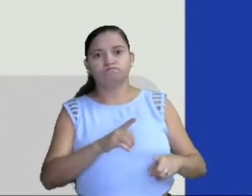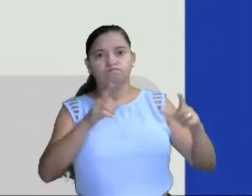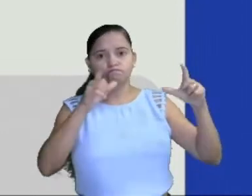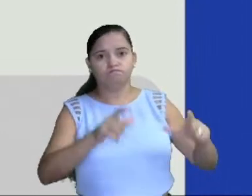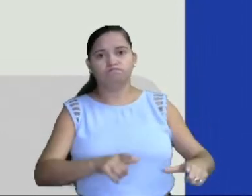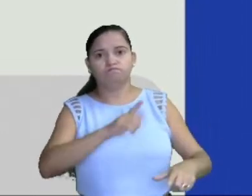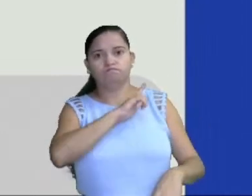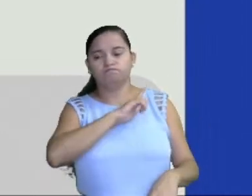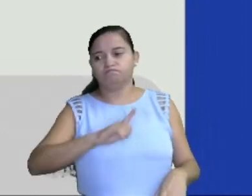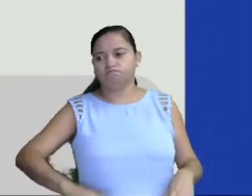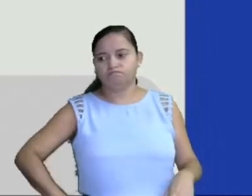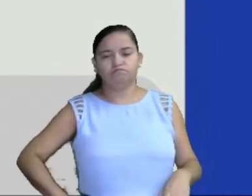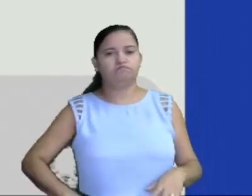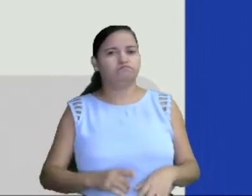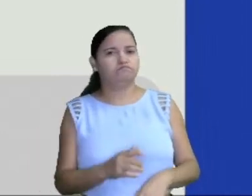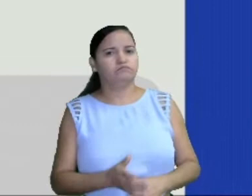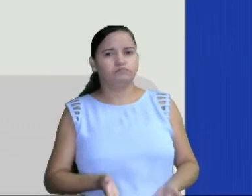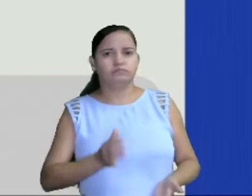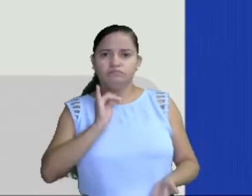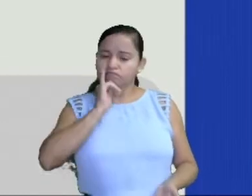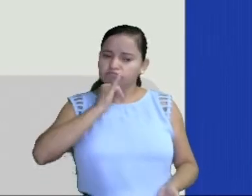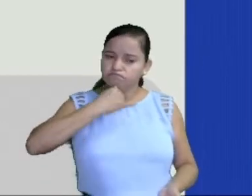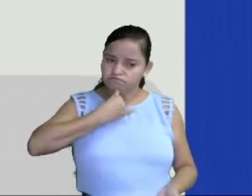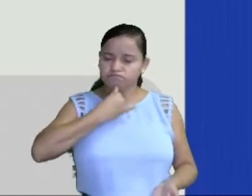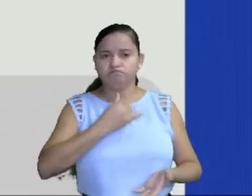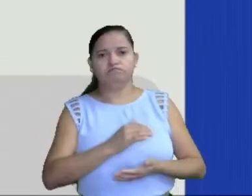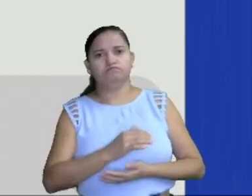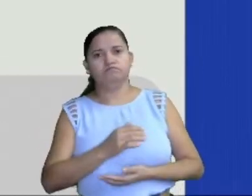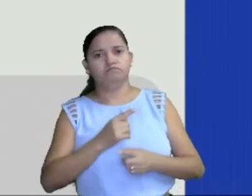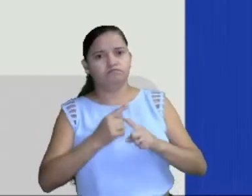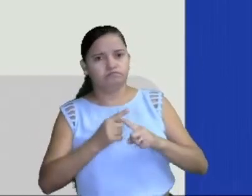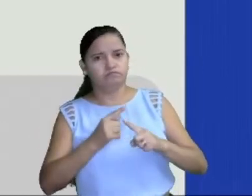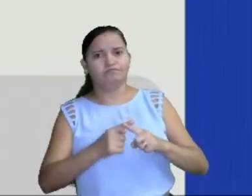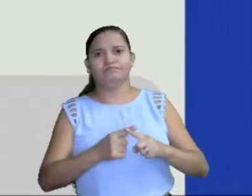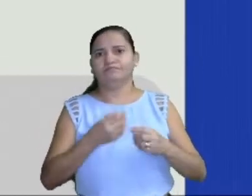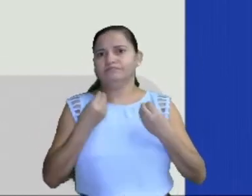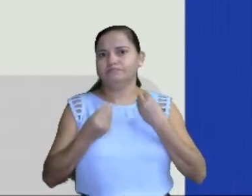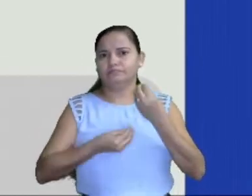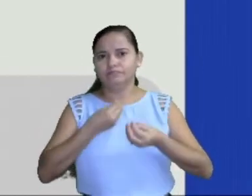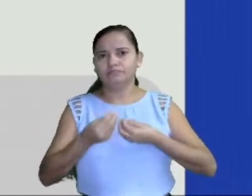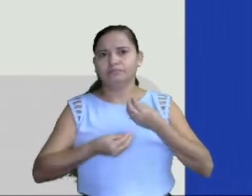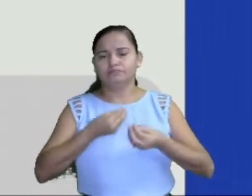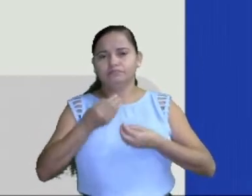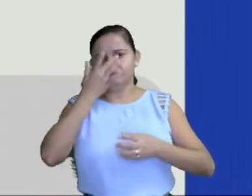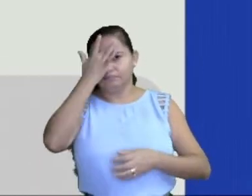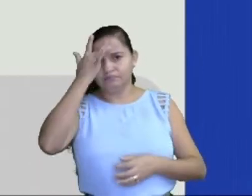lamentável, principalmente porque, neste caso, compromete trabalhos educativos de período integral do